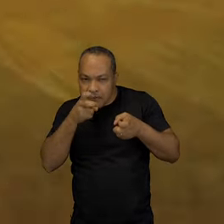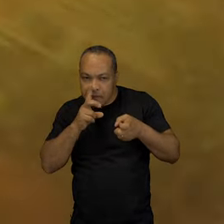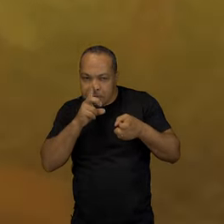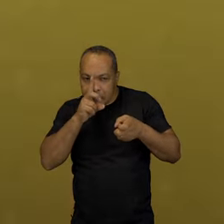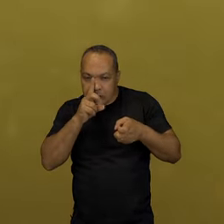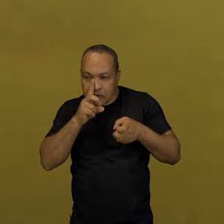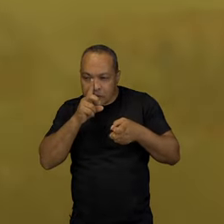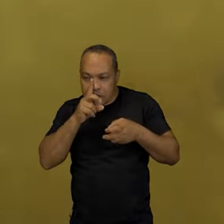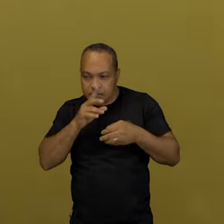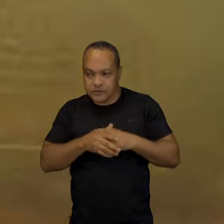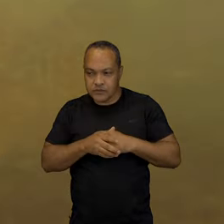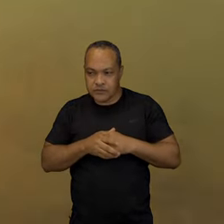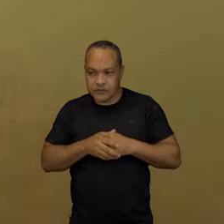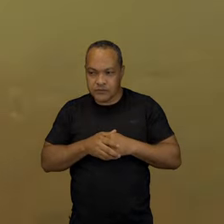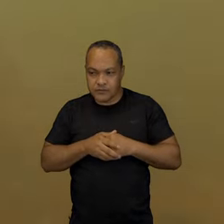perigo,